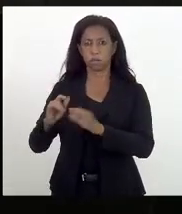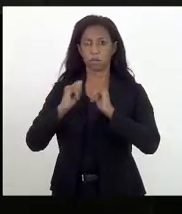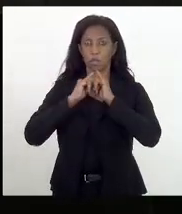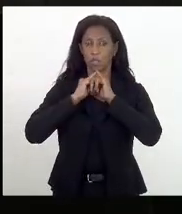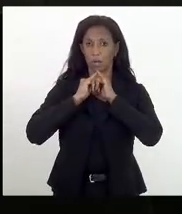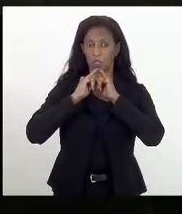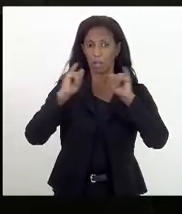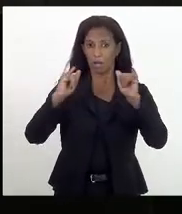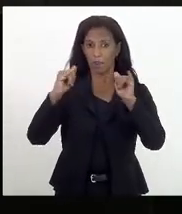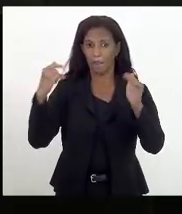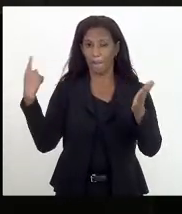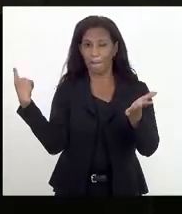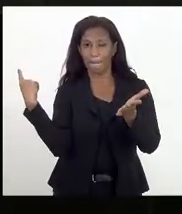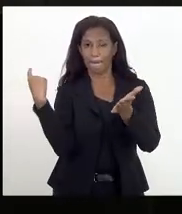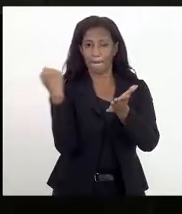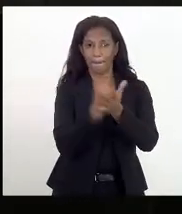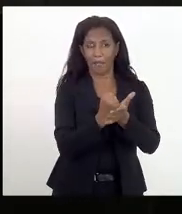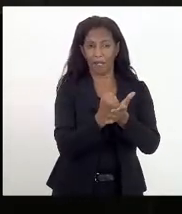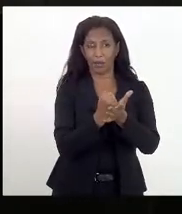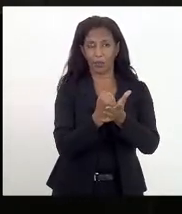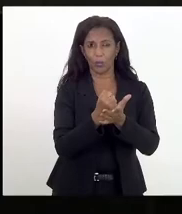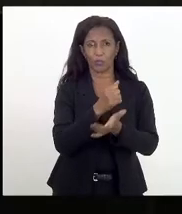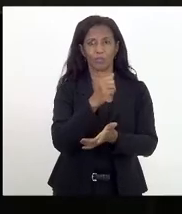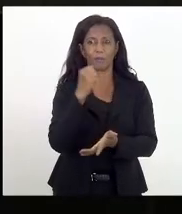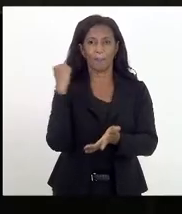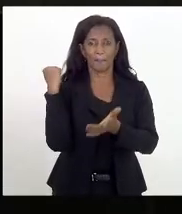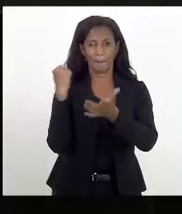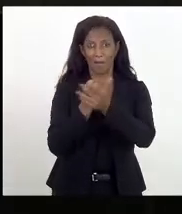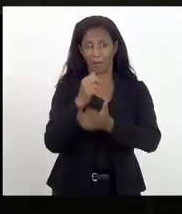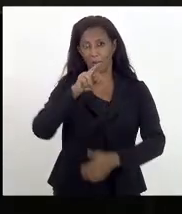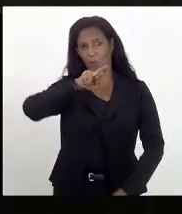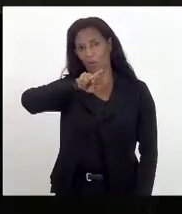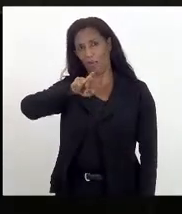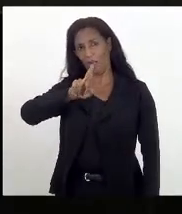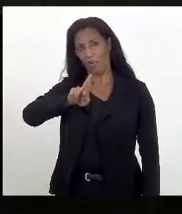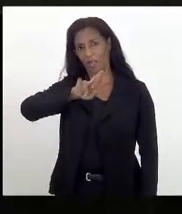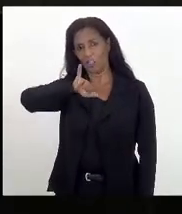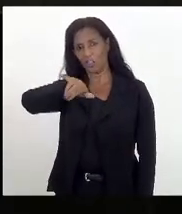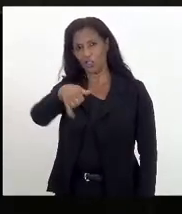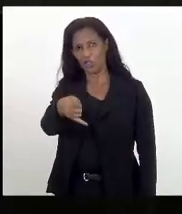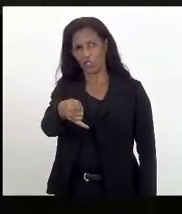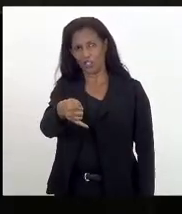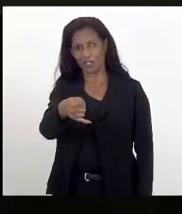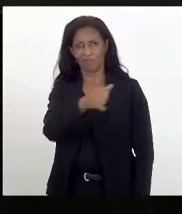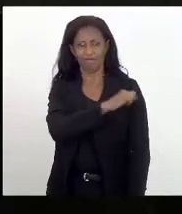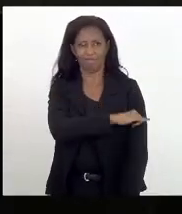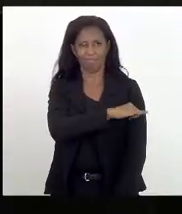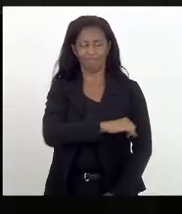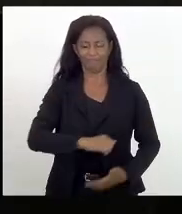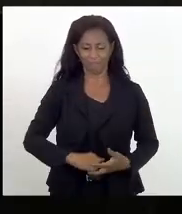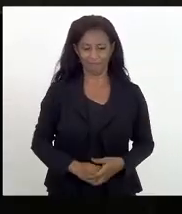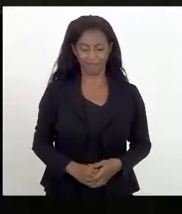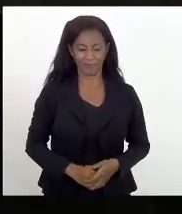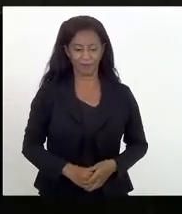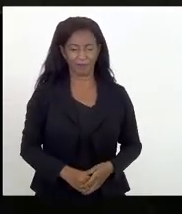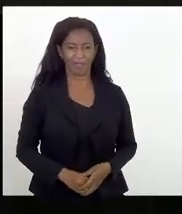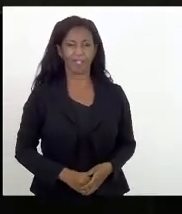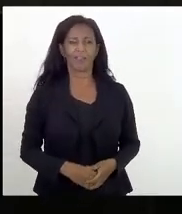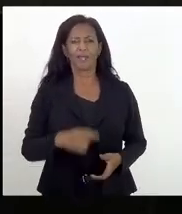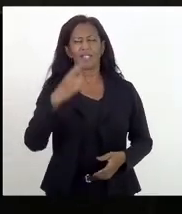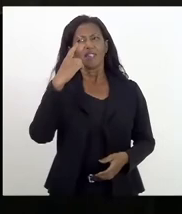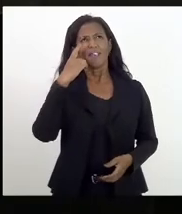um grande pacto pelo Rio de Janeiro Deputado da tia Ju pacto RJ e eu tenho que são grande tantas